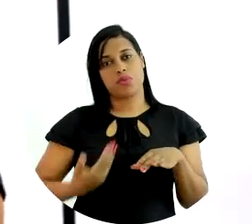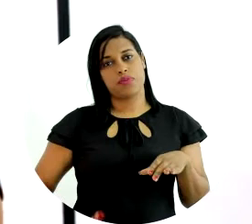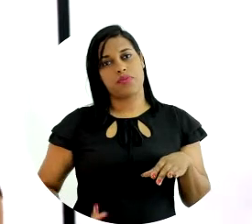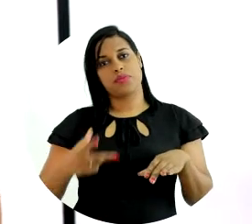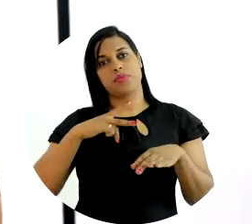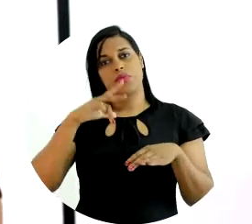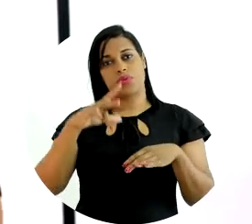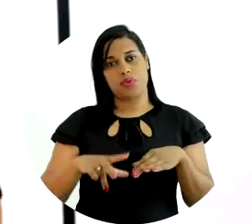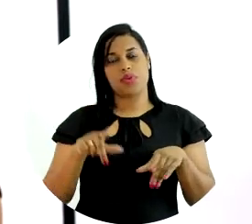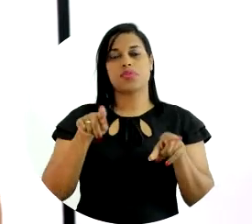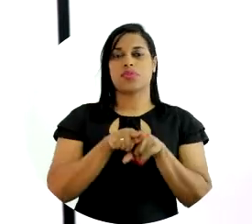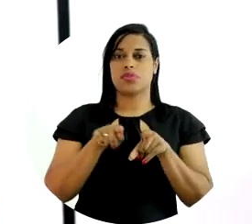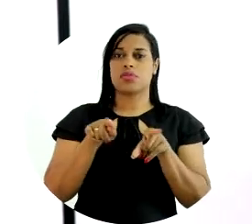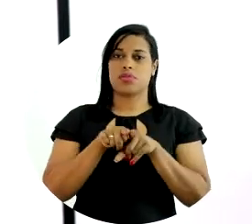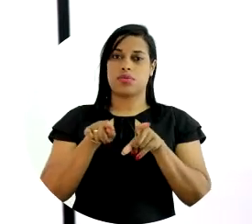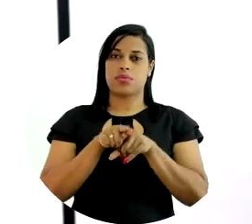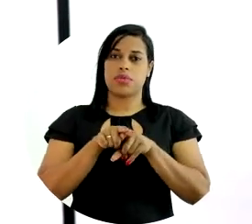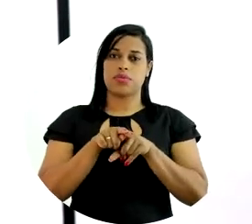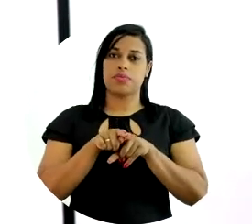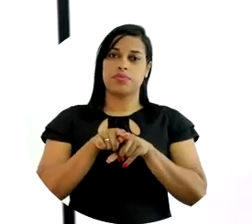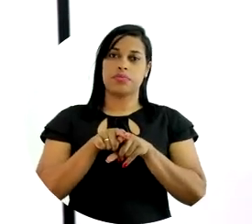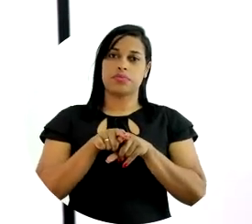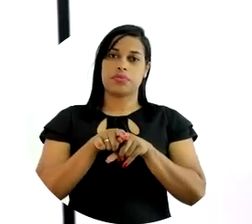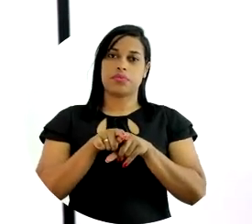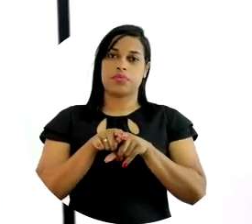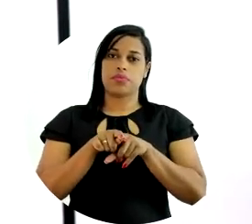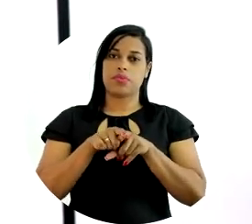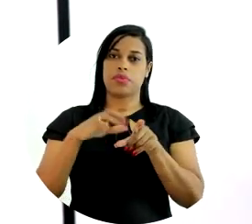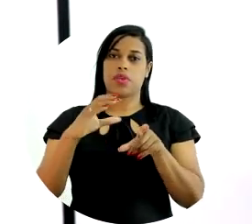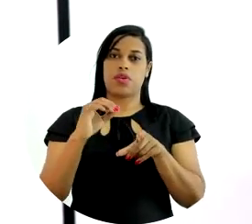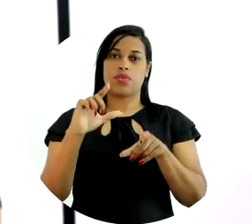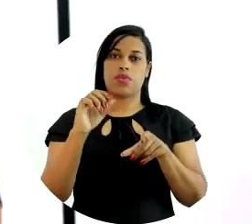governo português de portugal como também